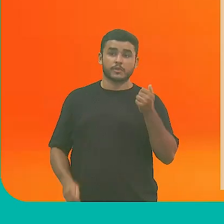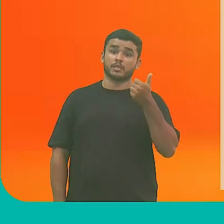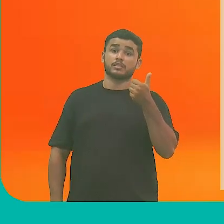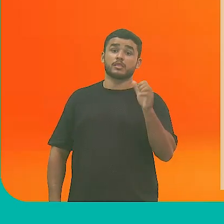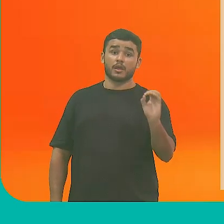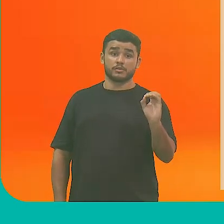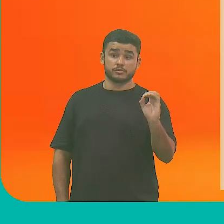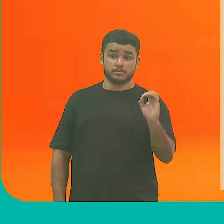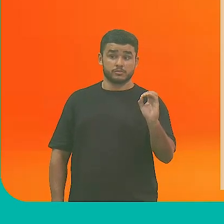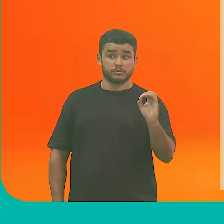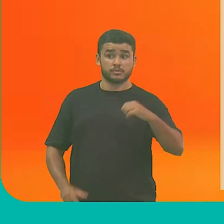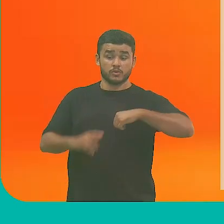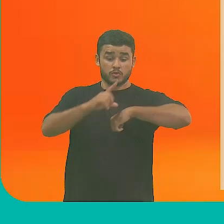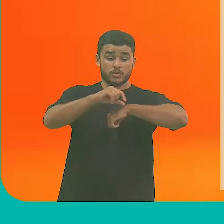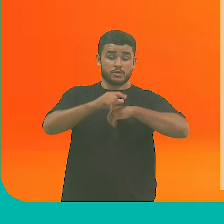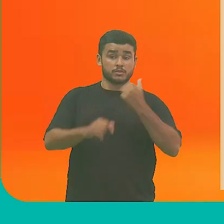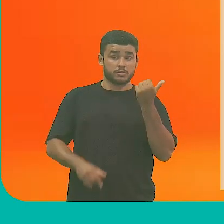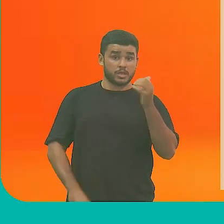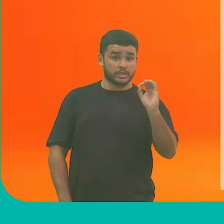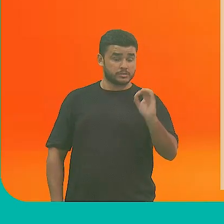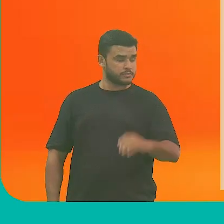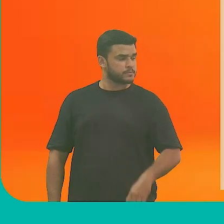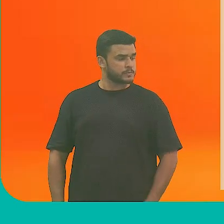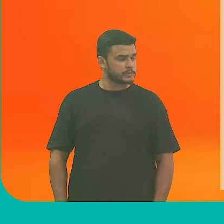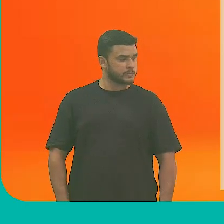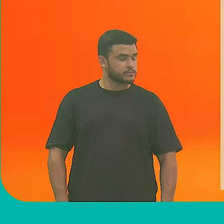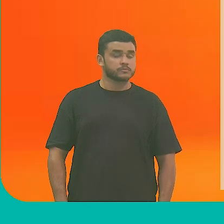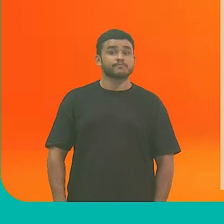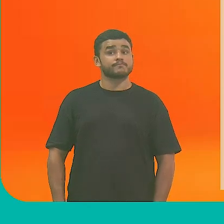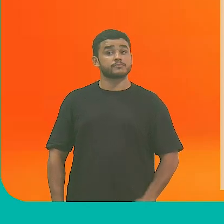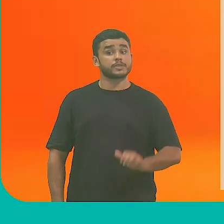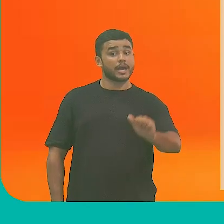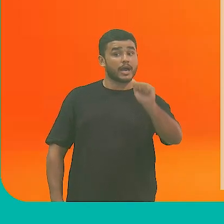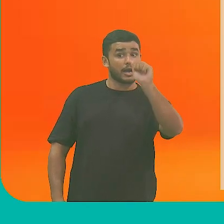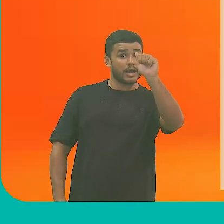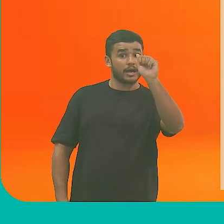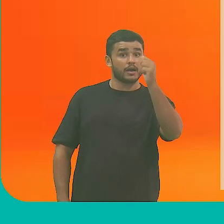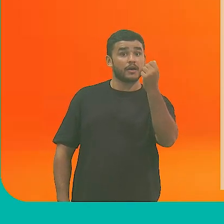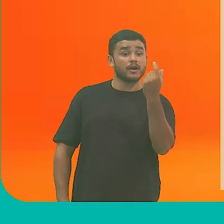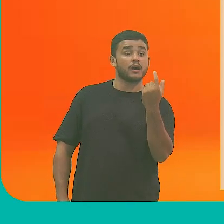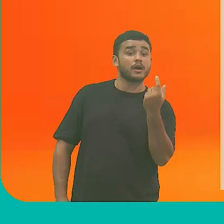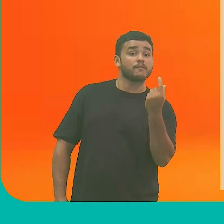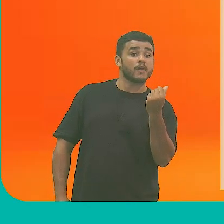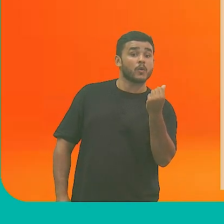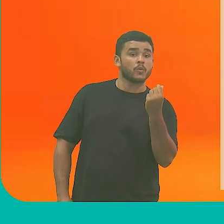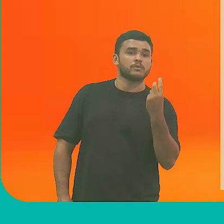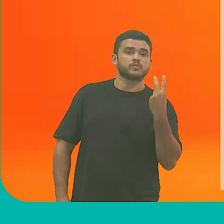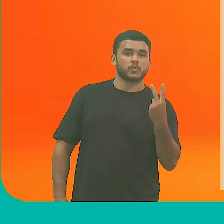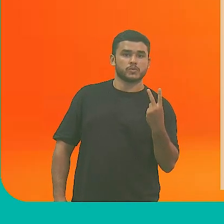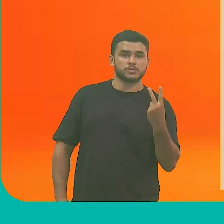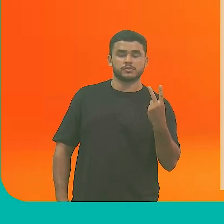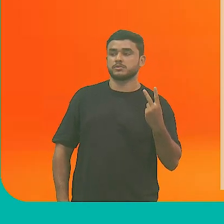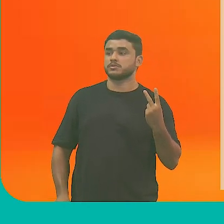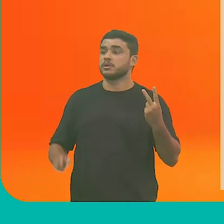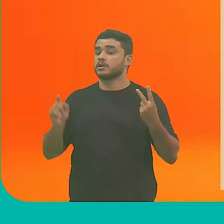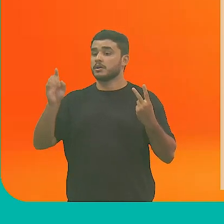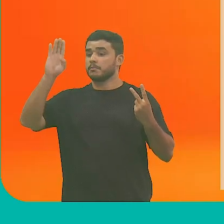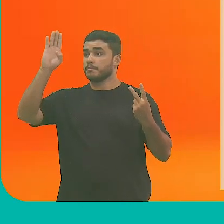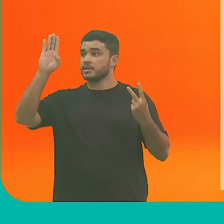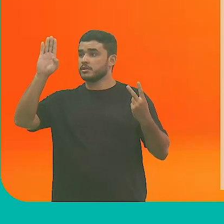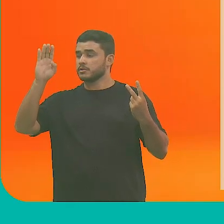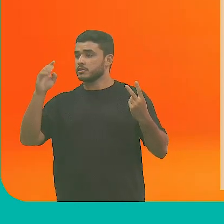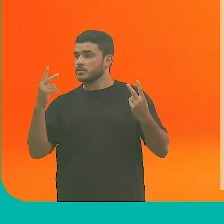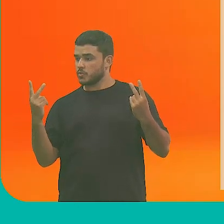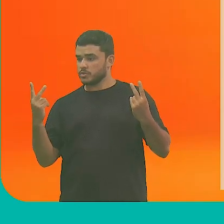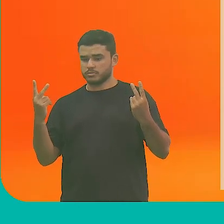A criptomoeda A vale quanto? 2, não é? A criptomoeda B vale o quê? 2.